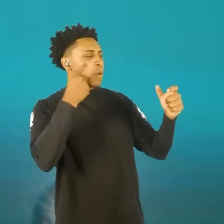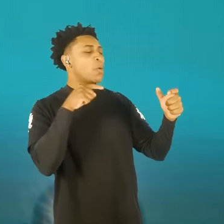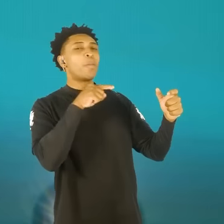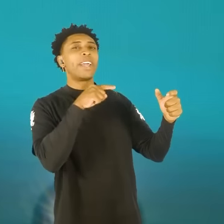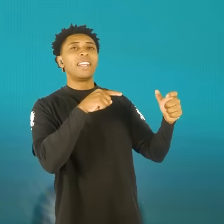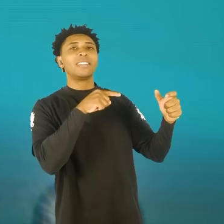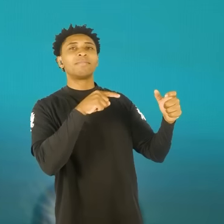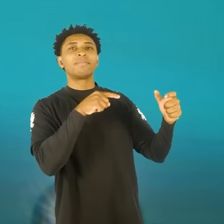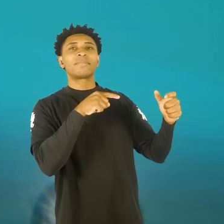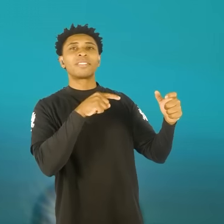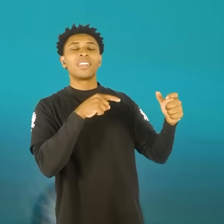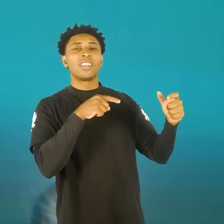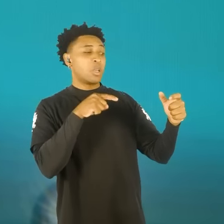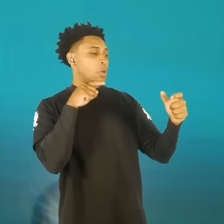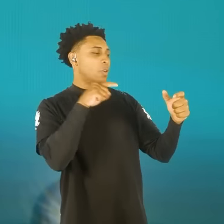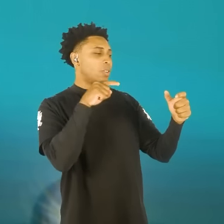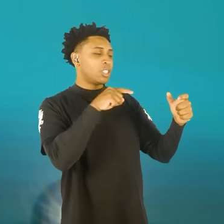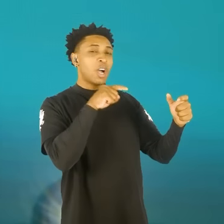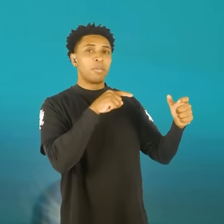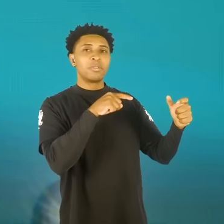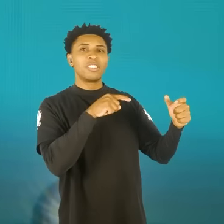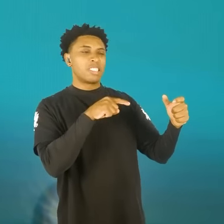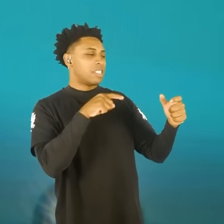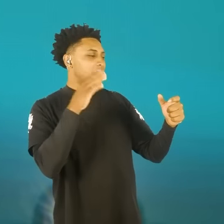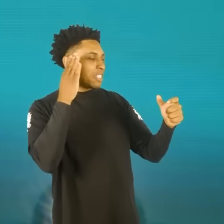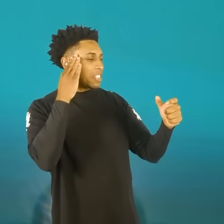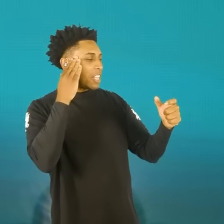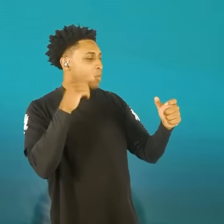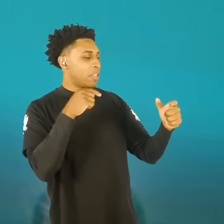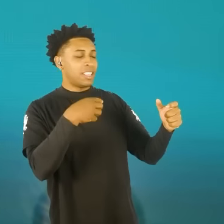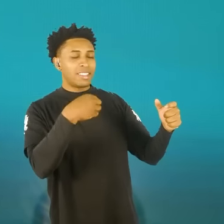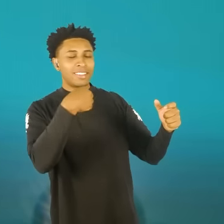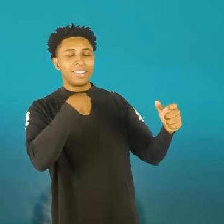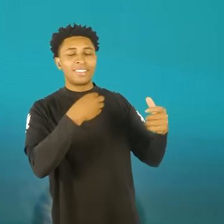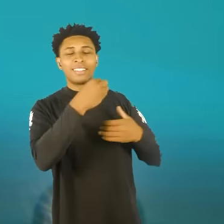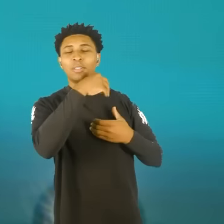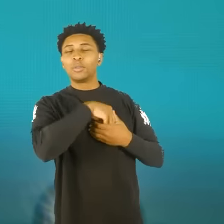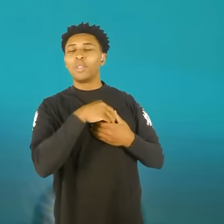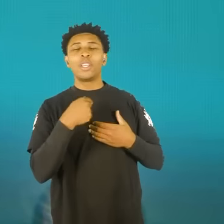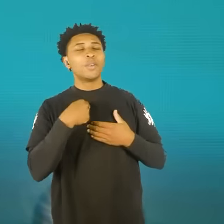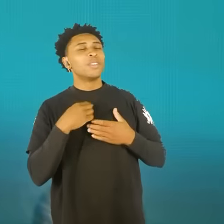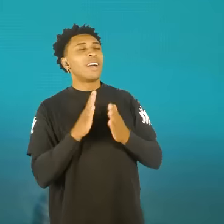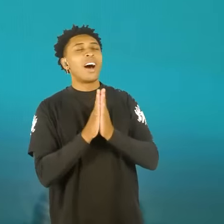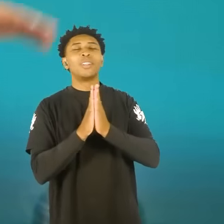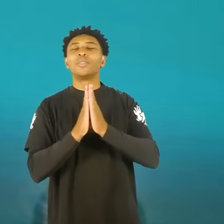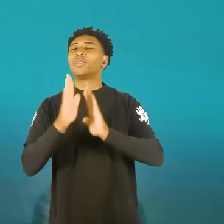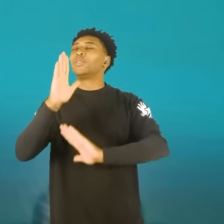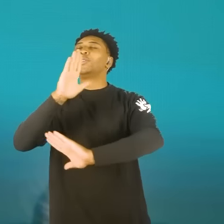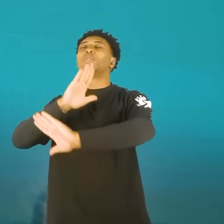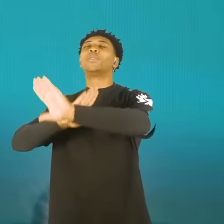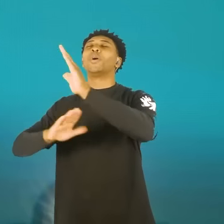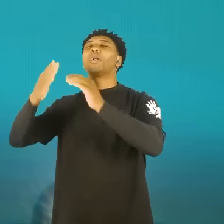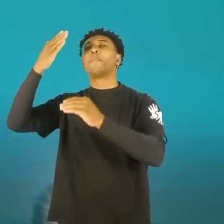carimbos tem no teu passaporte. O diabo te odeia porque ele sabe que há uma adoração que brota quando você está na presença